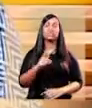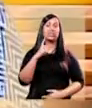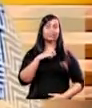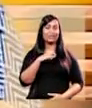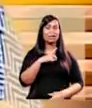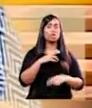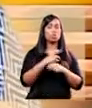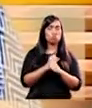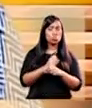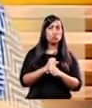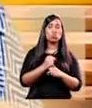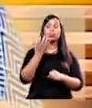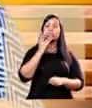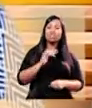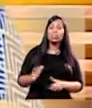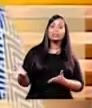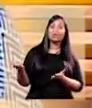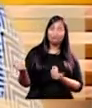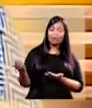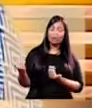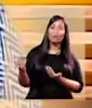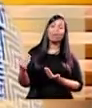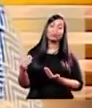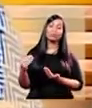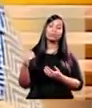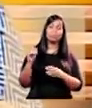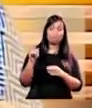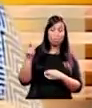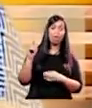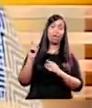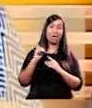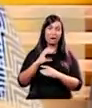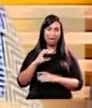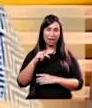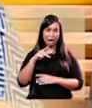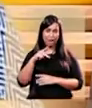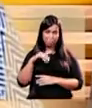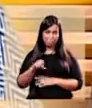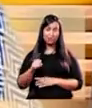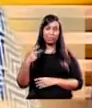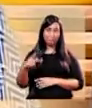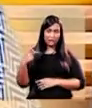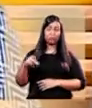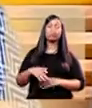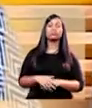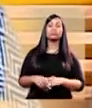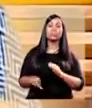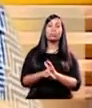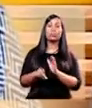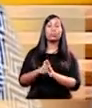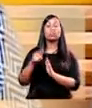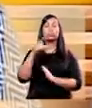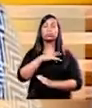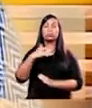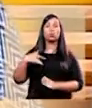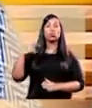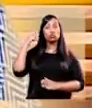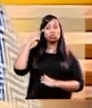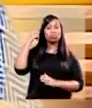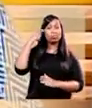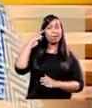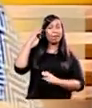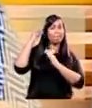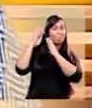número expressivo de crianças e adolescentes que são acompanhadas pelos CAPs do município, que é o Serviço de Saúde Mental.